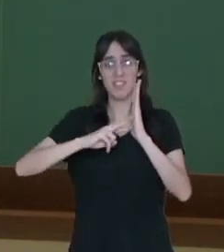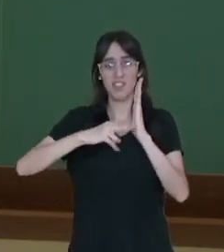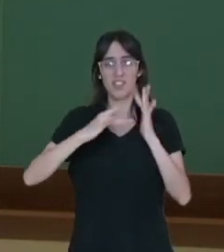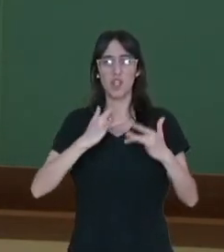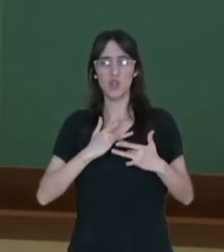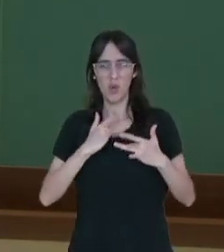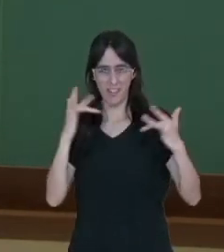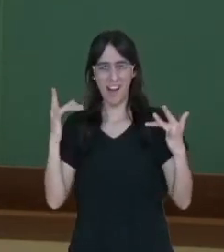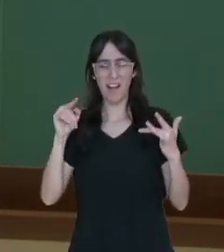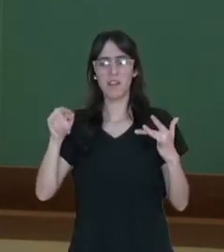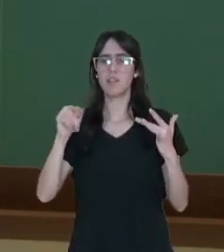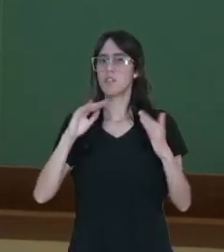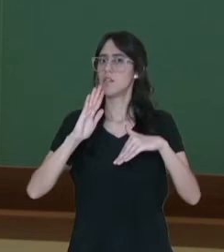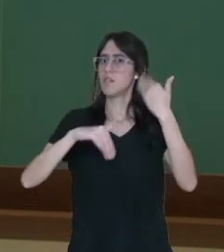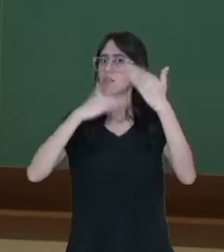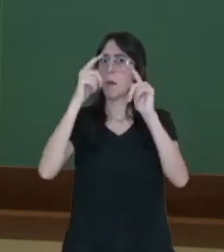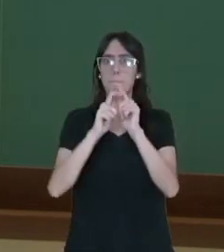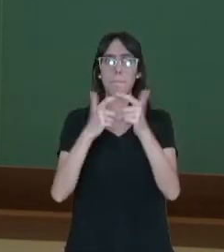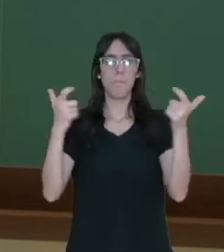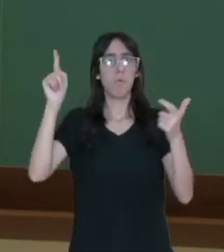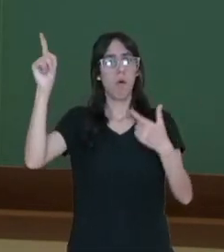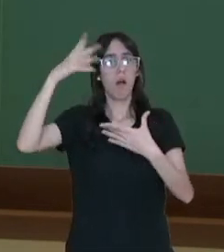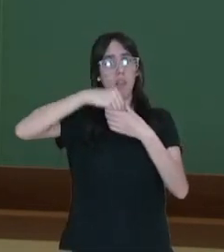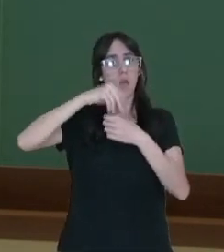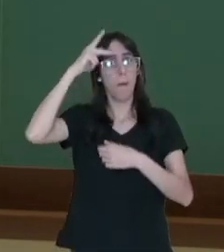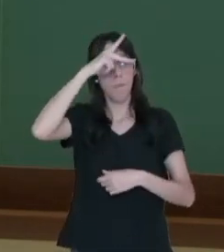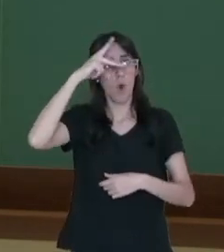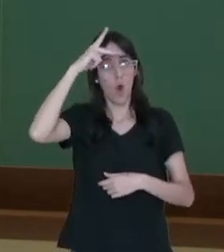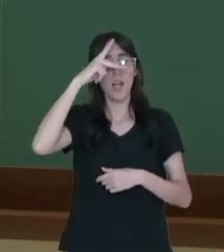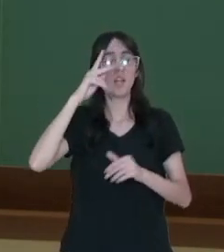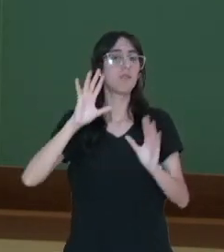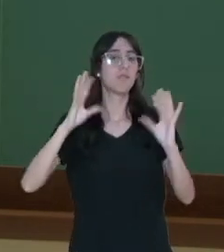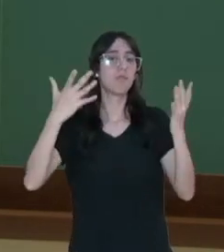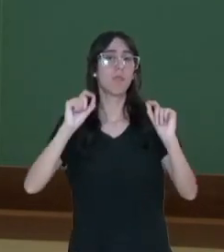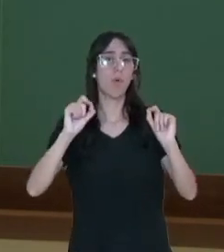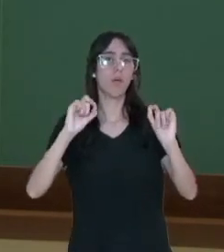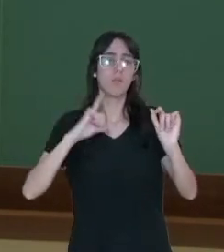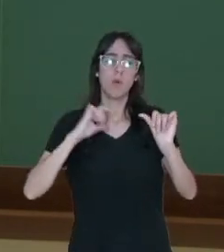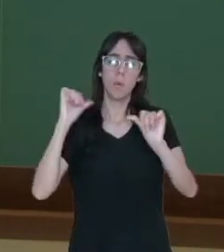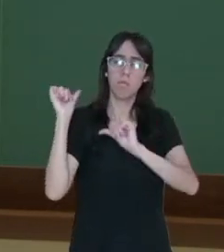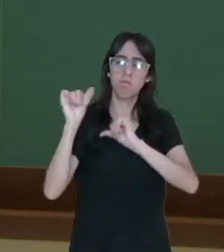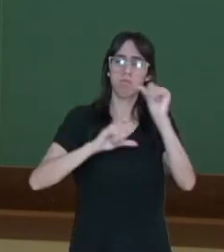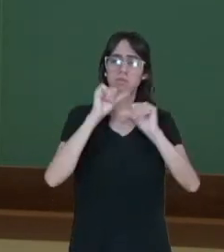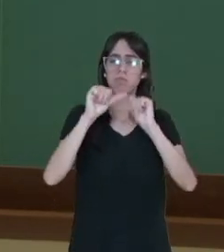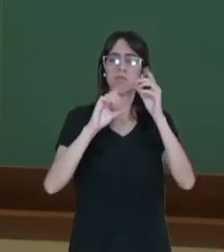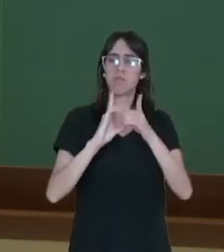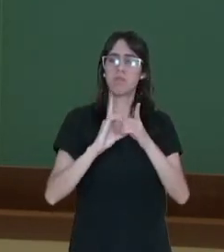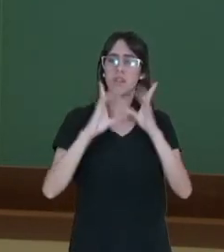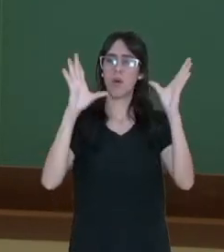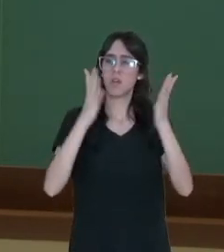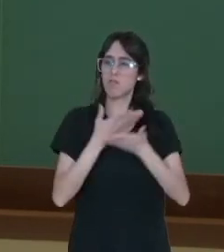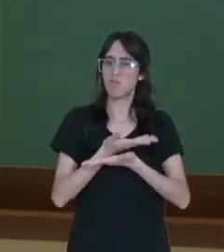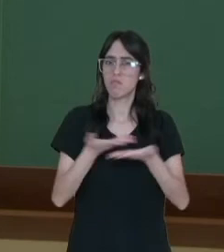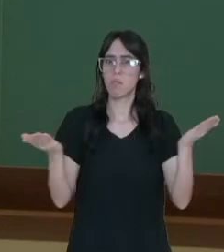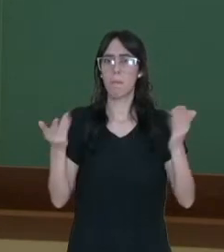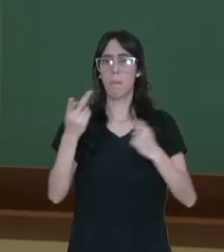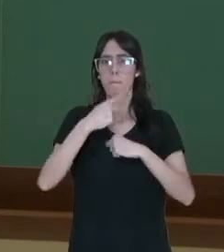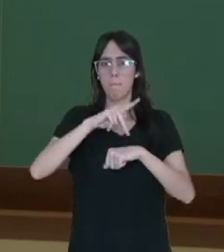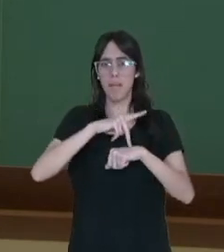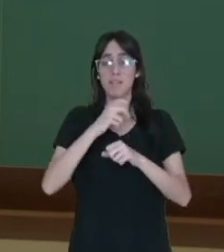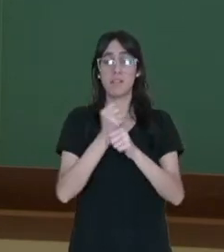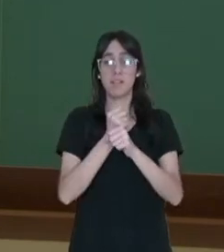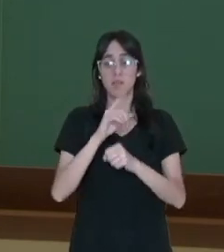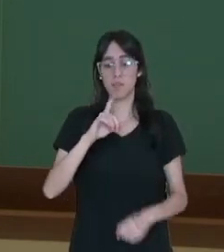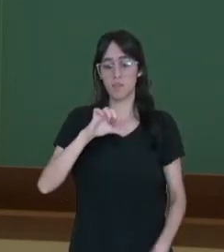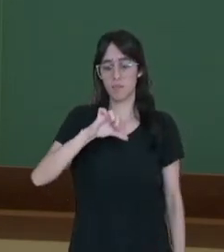Solidariedade, cresceu dentro da Polônia. E após reformas que trouxeram mais democracia para o país, em 1990,